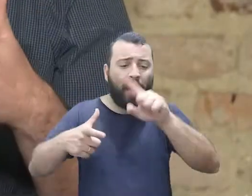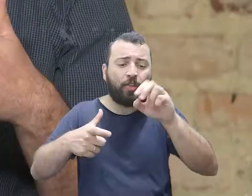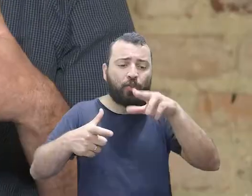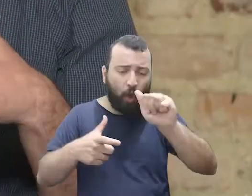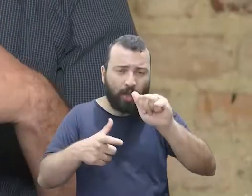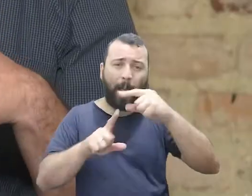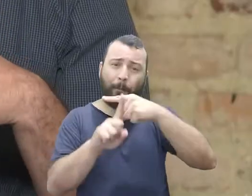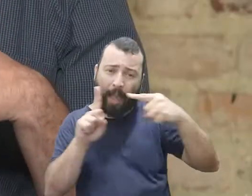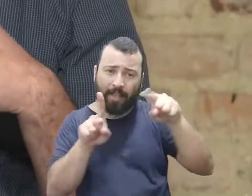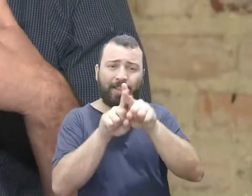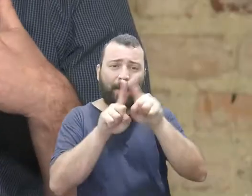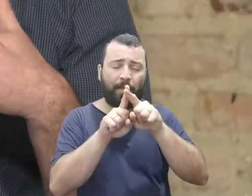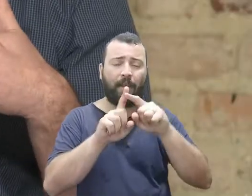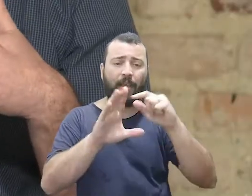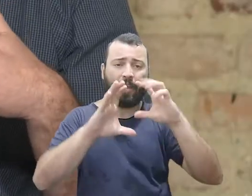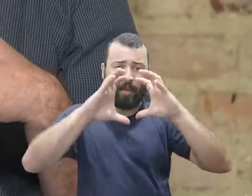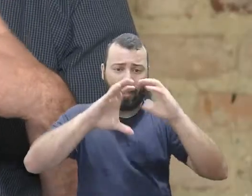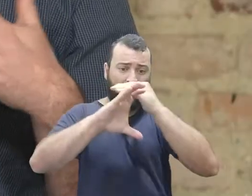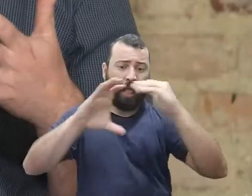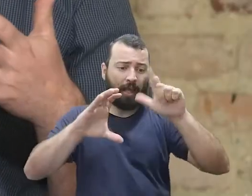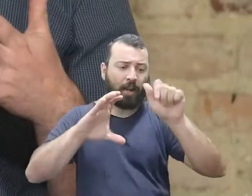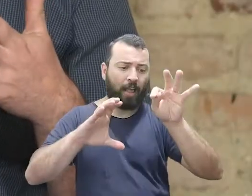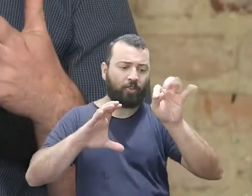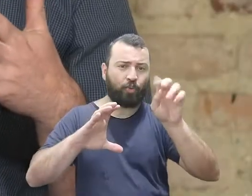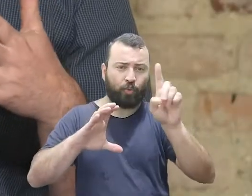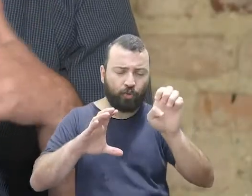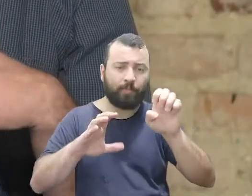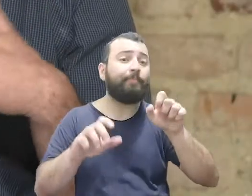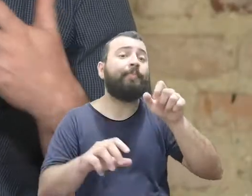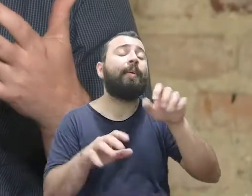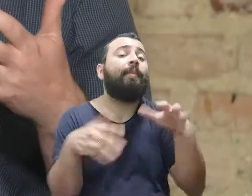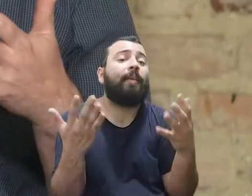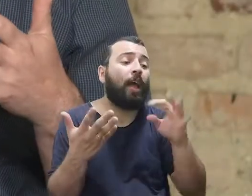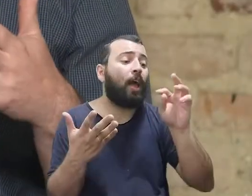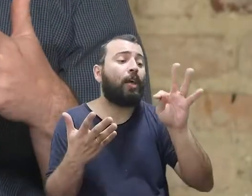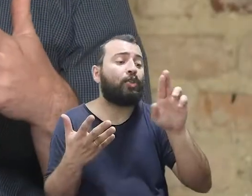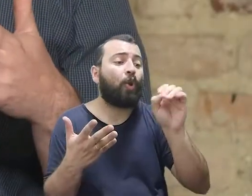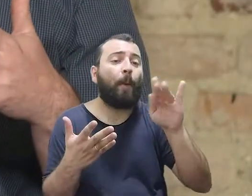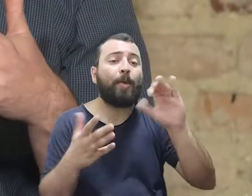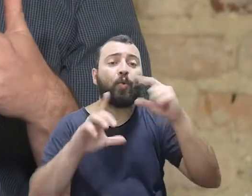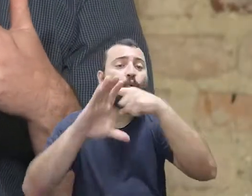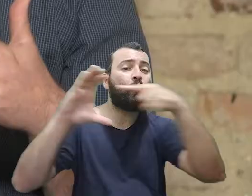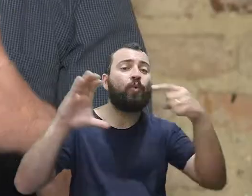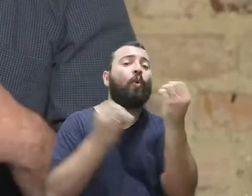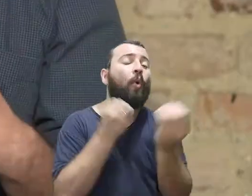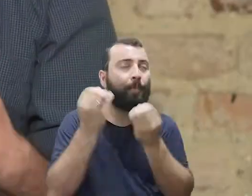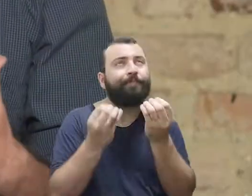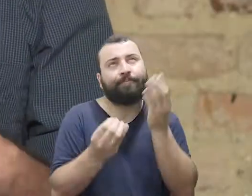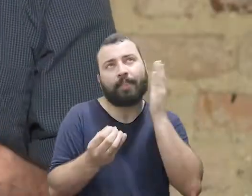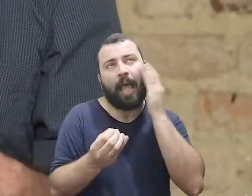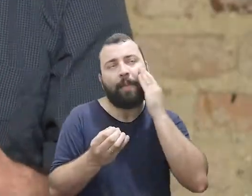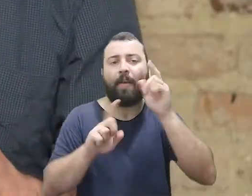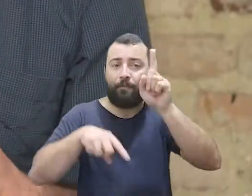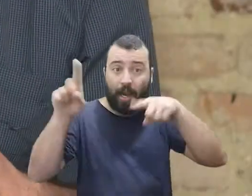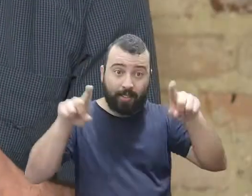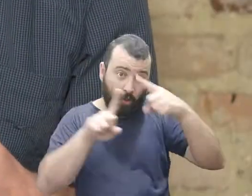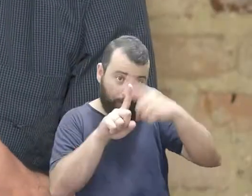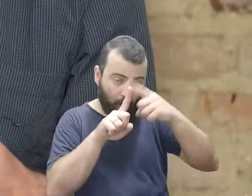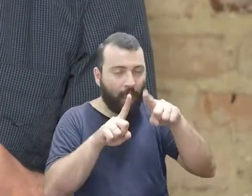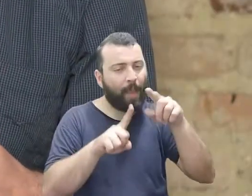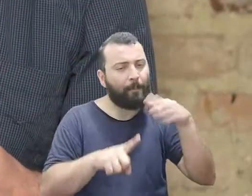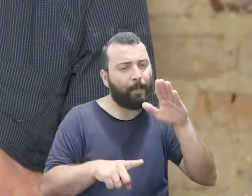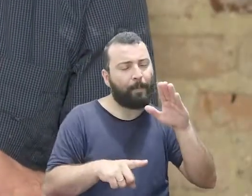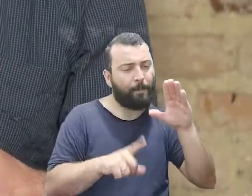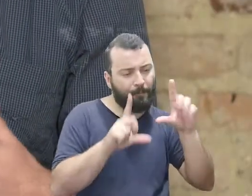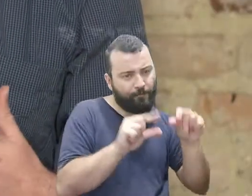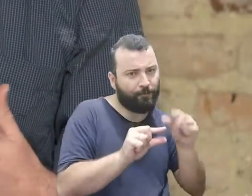zonas de médias e altas latitudes. E você pode se perguntar, e nos trópicos? Como que nós somos afetados? De fato, as variações de temperatura são mais